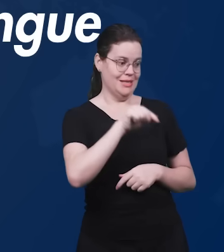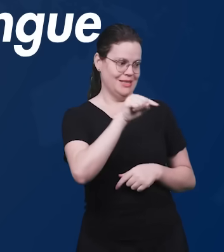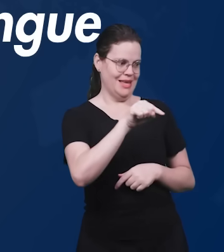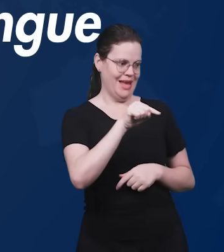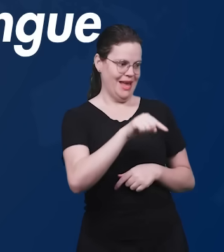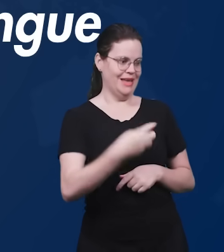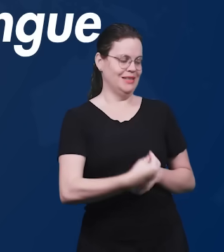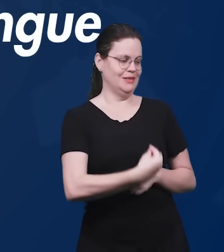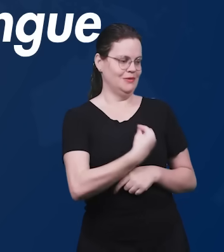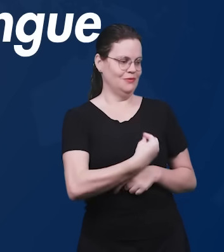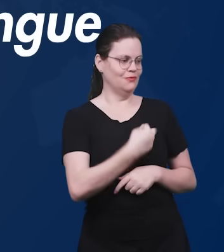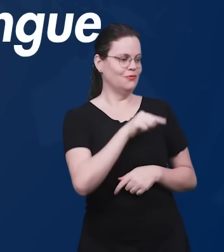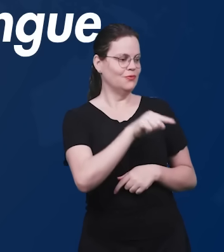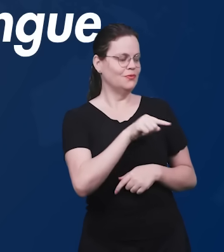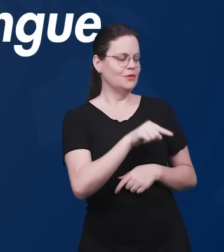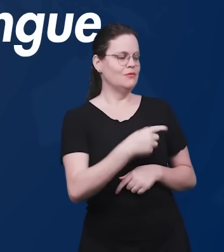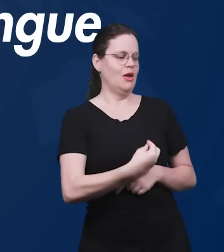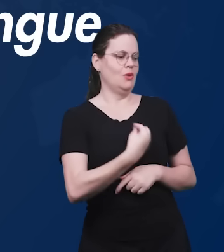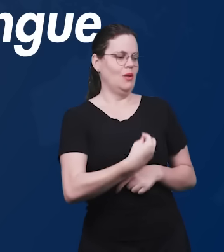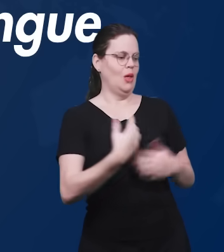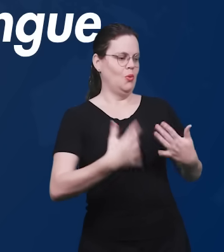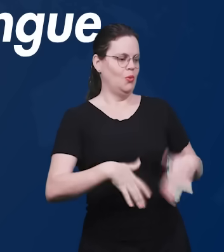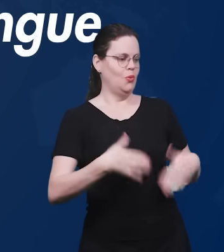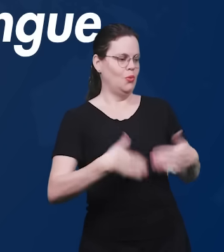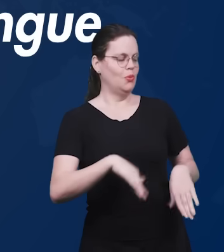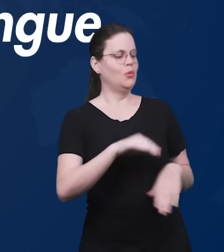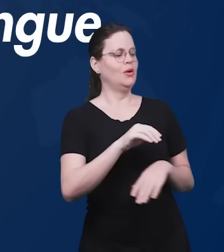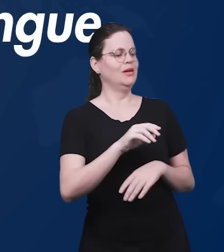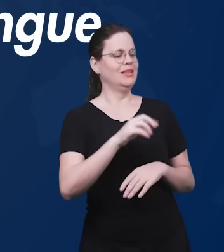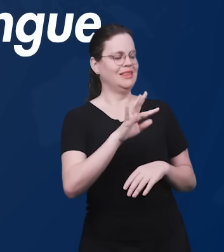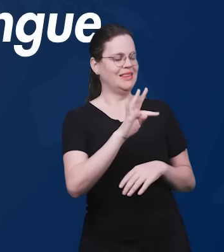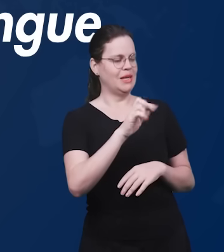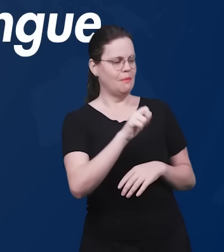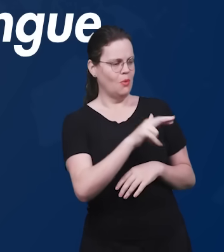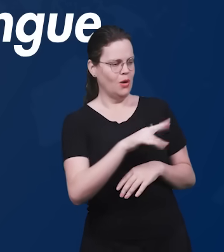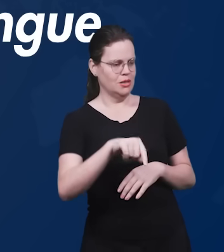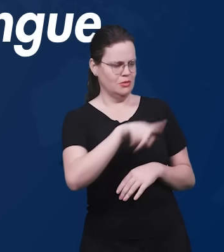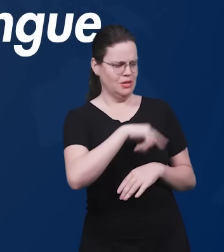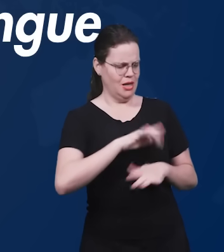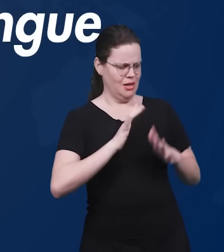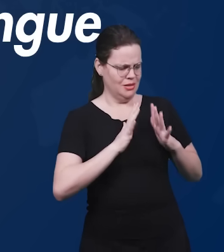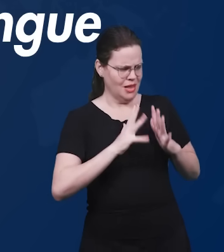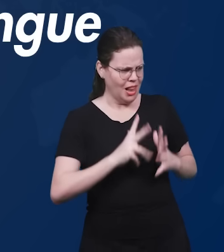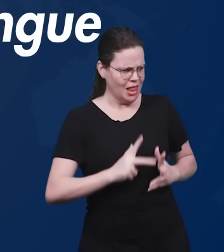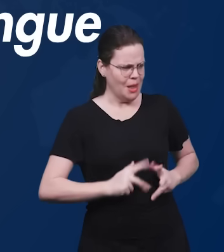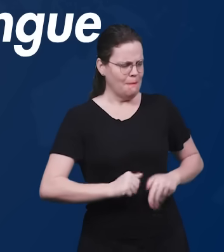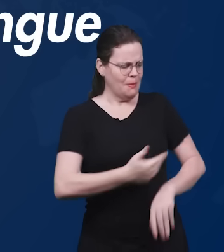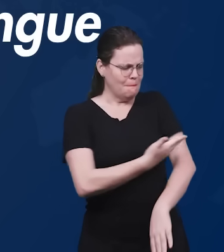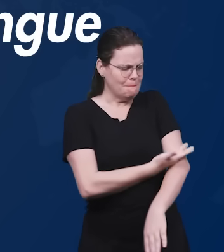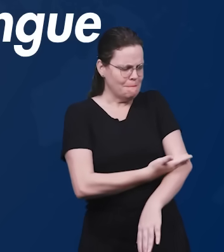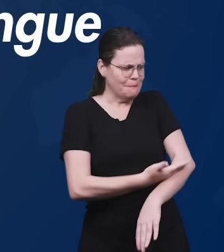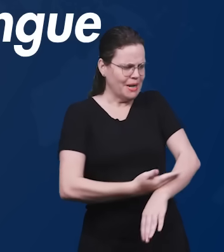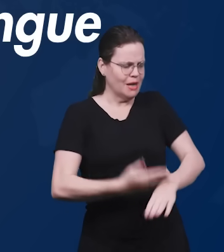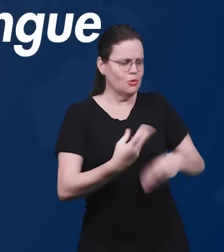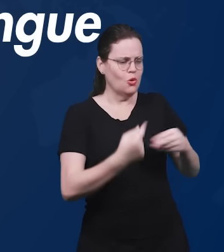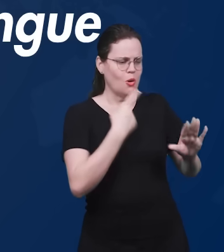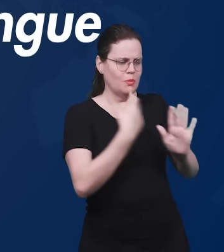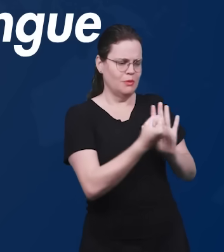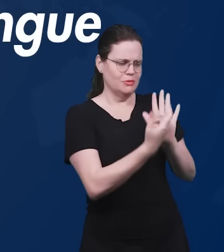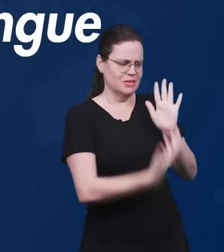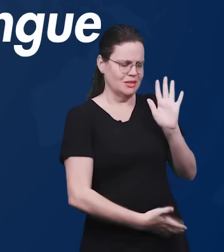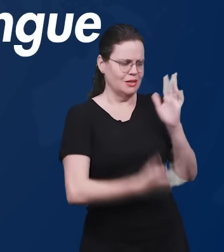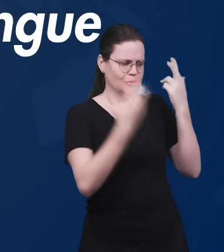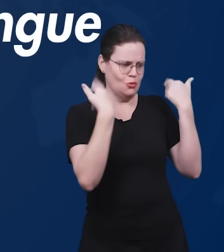que vieram de grande tribulação e lavaram os seus vestidos e os branquearam no sangue